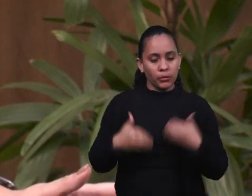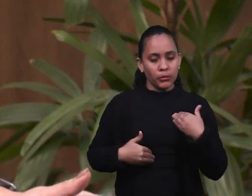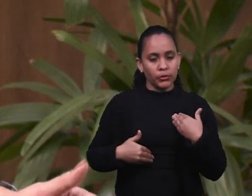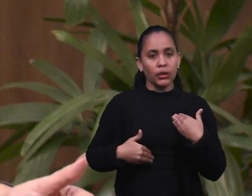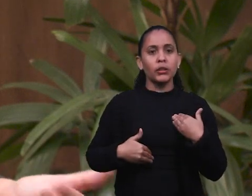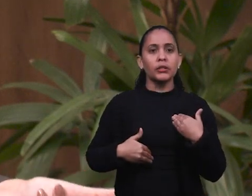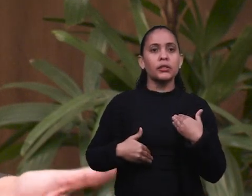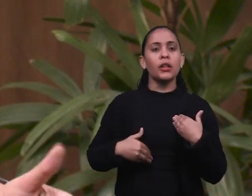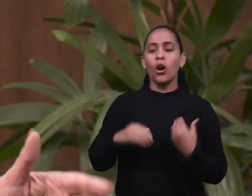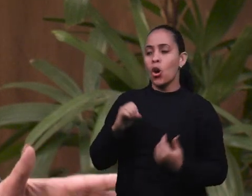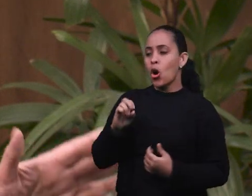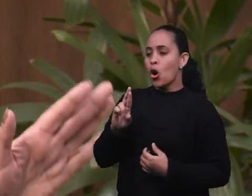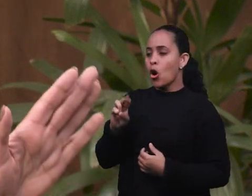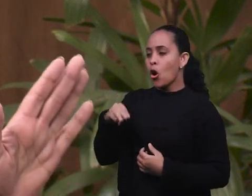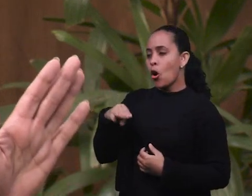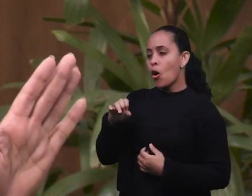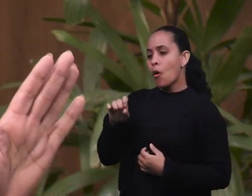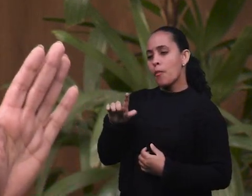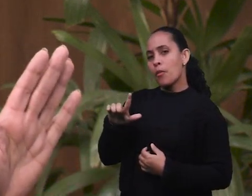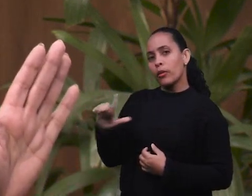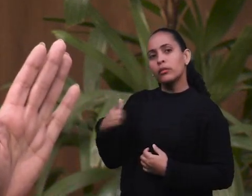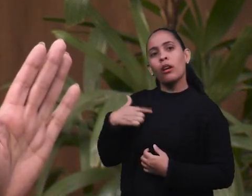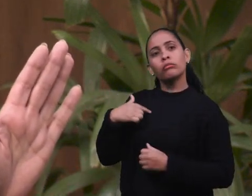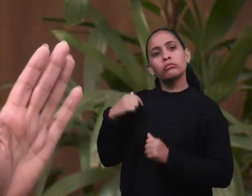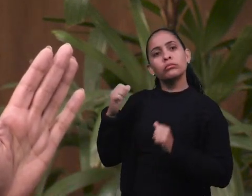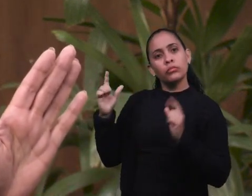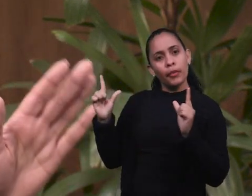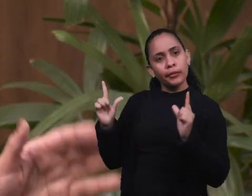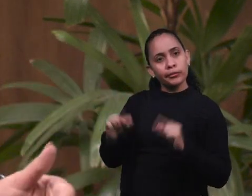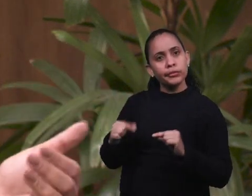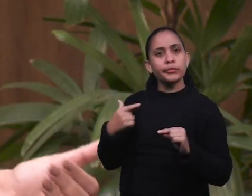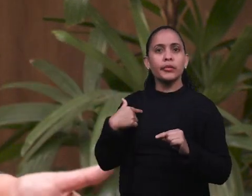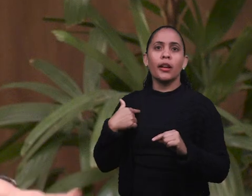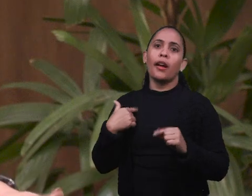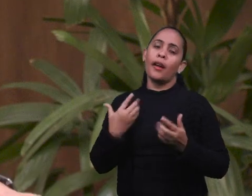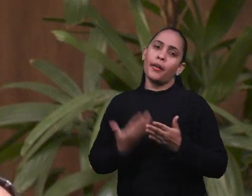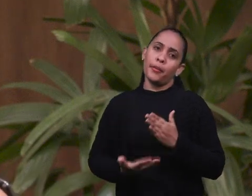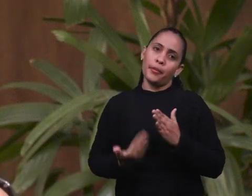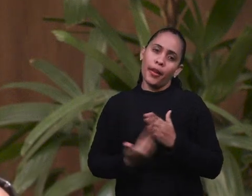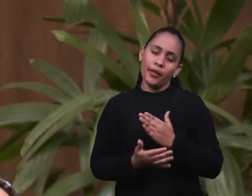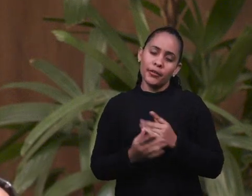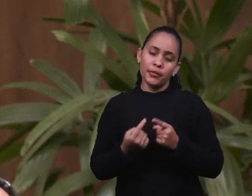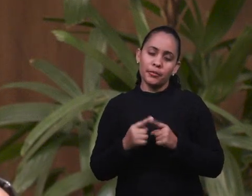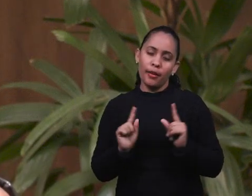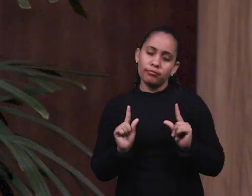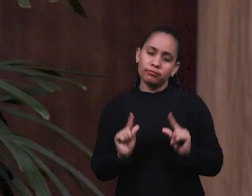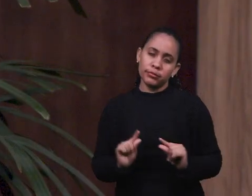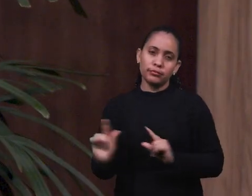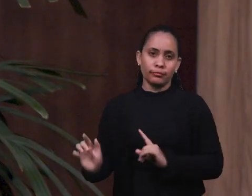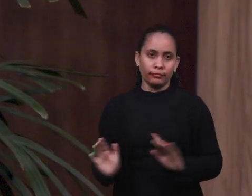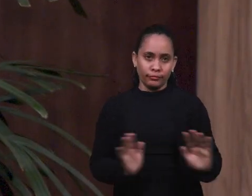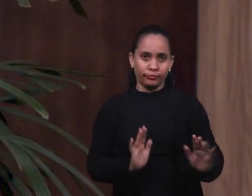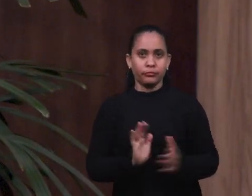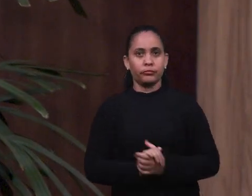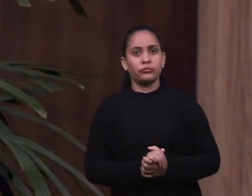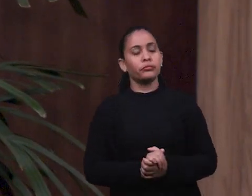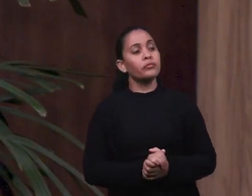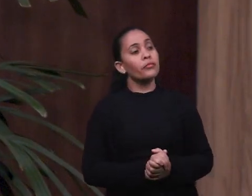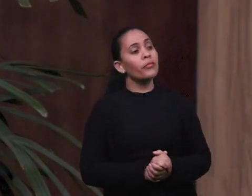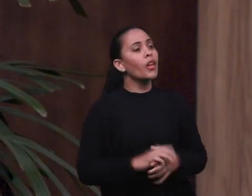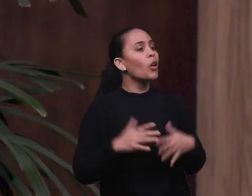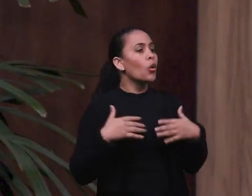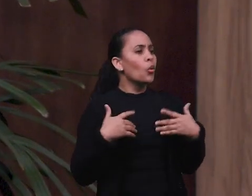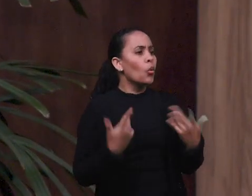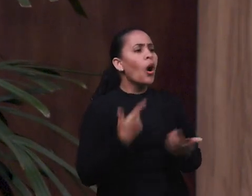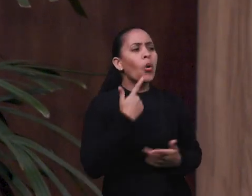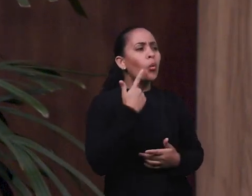hormonal ou até uma condição que o corpo gasta menos gordura mesmo. Aí elas vão perder, mas mais devagarinho. E corre